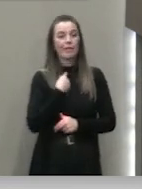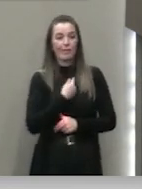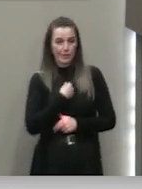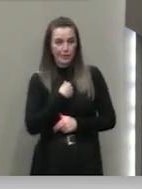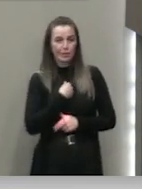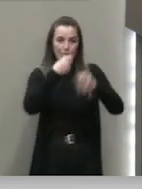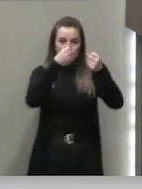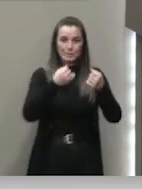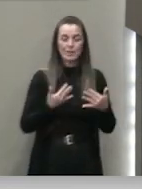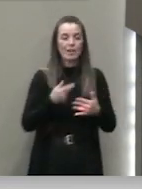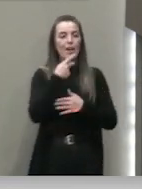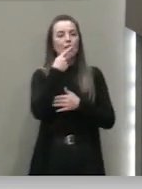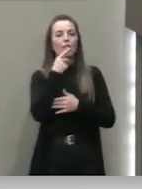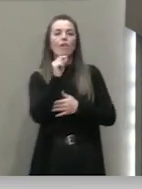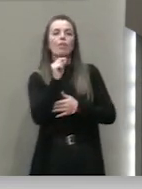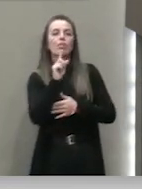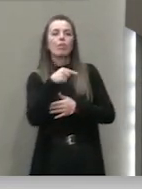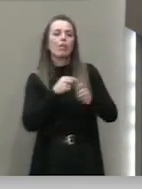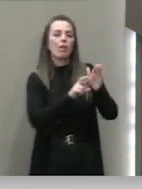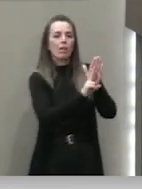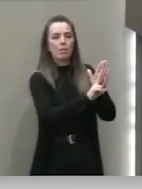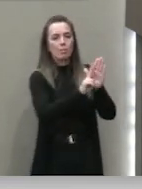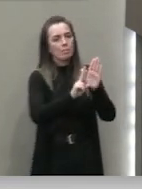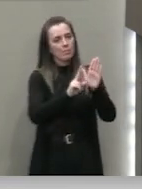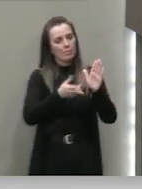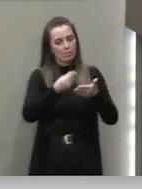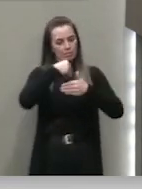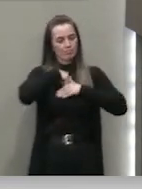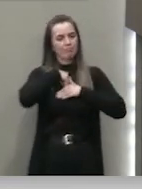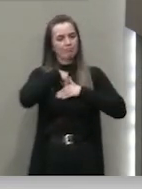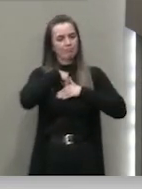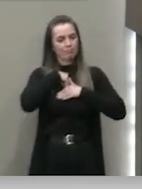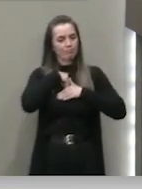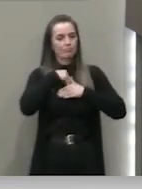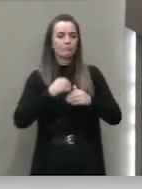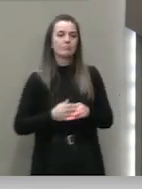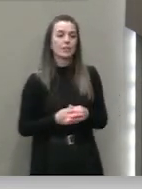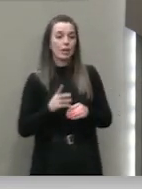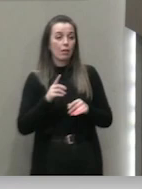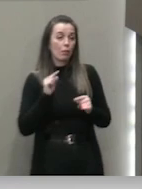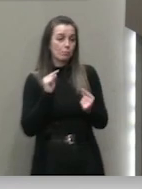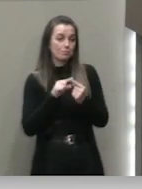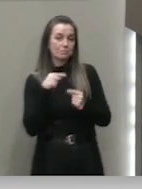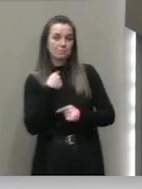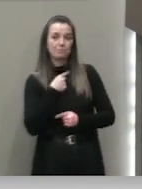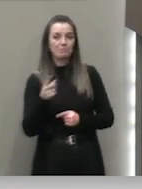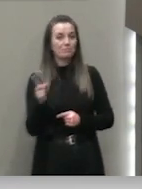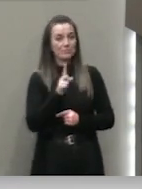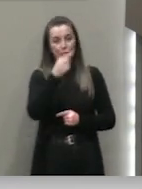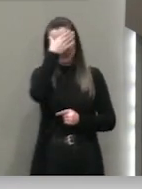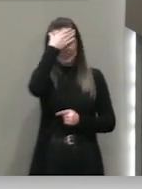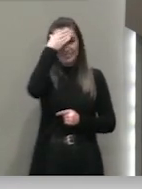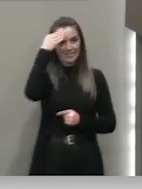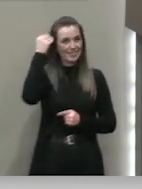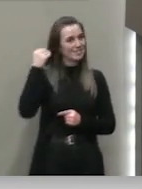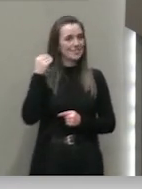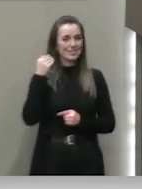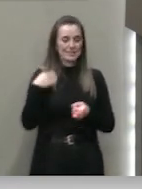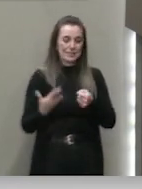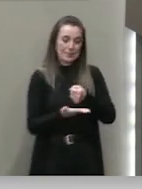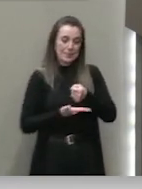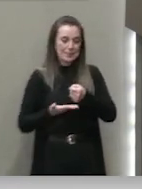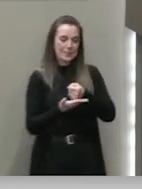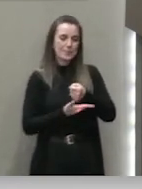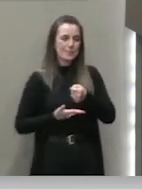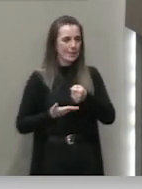fala, qual que é a representação que a gente carrega, sobretudo para a gente não esquecer da onde a gente veio